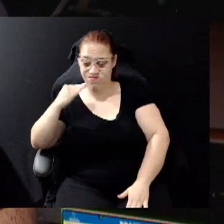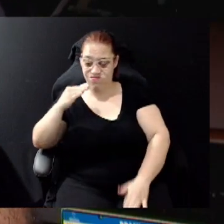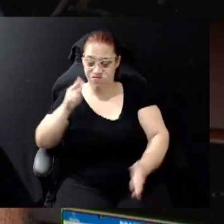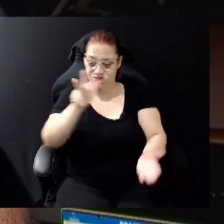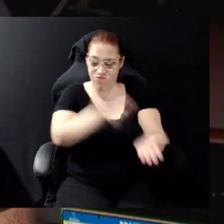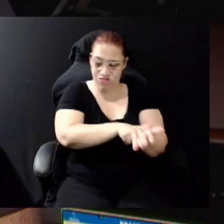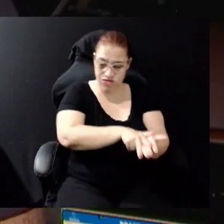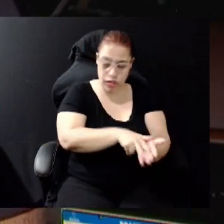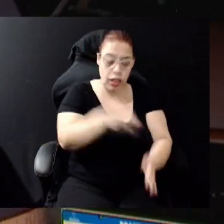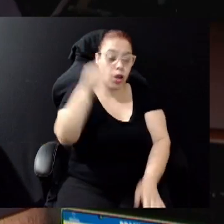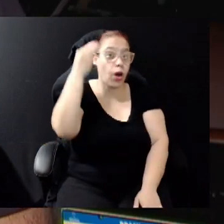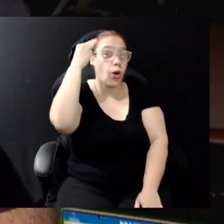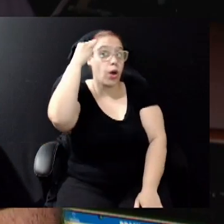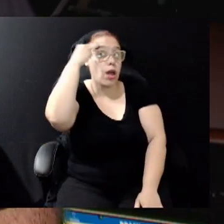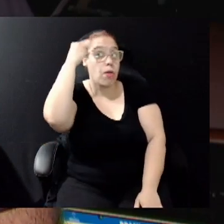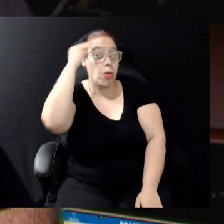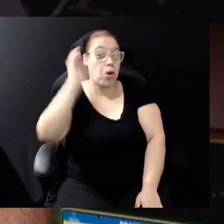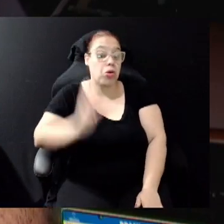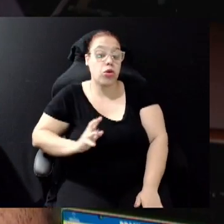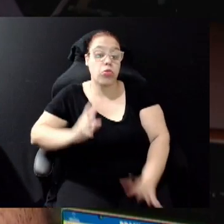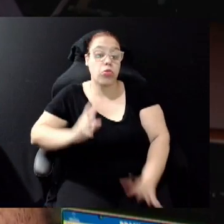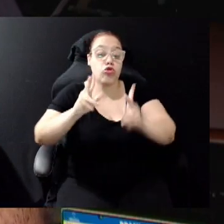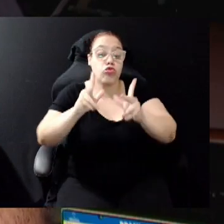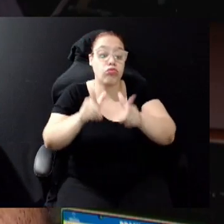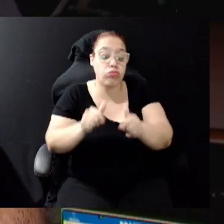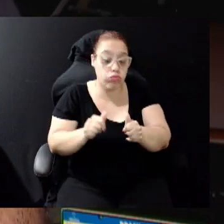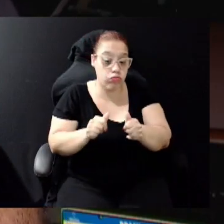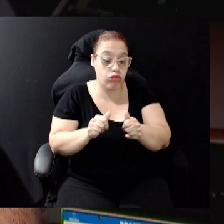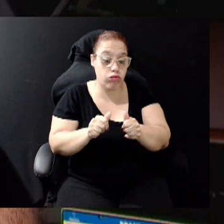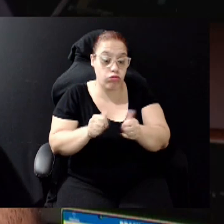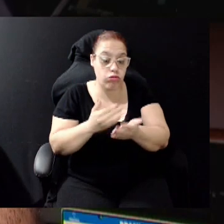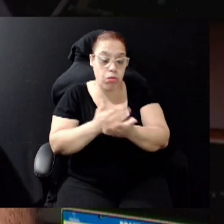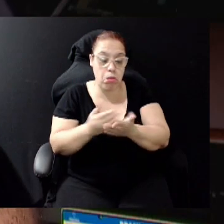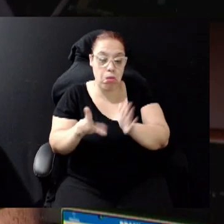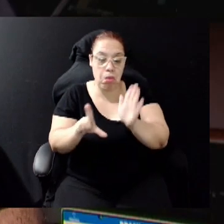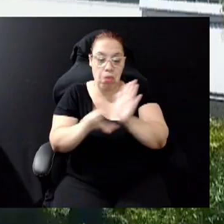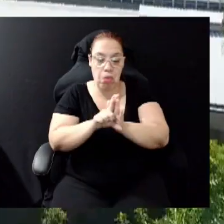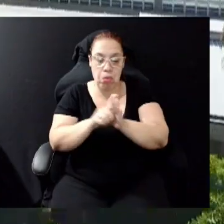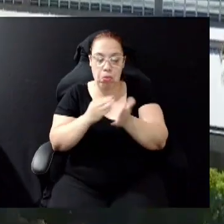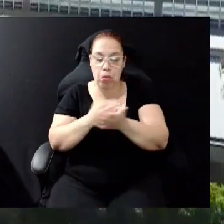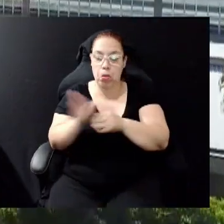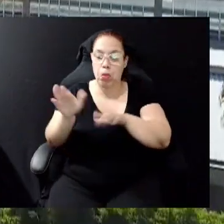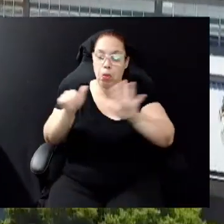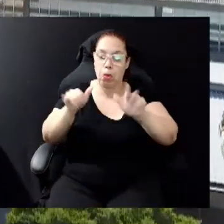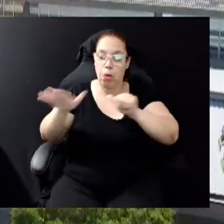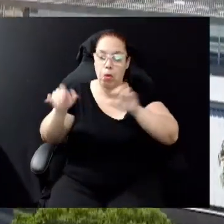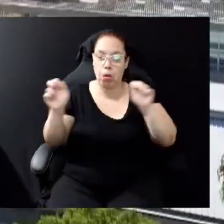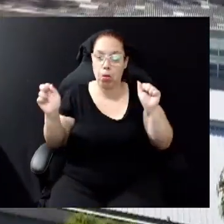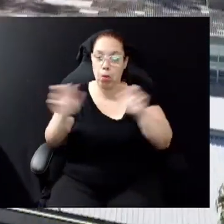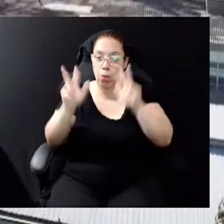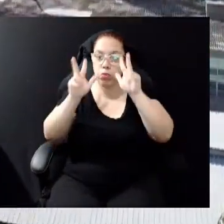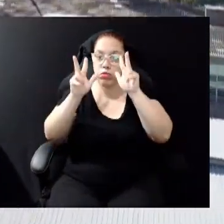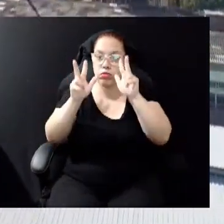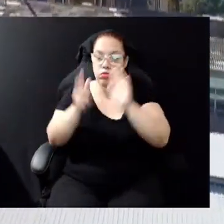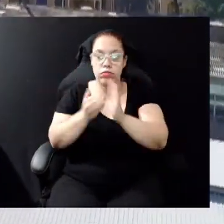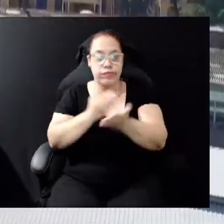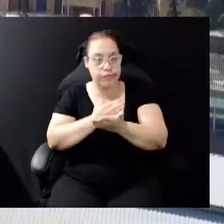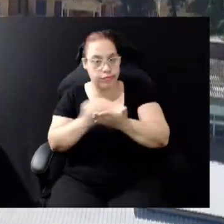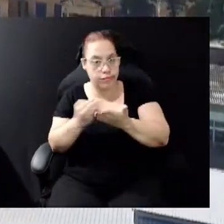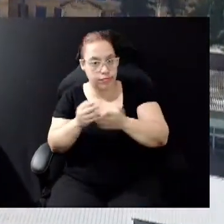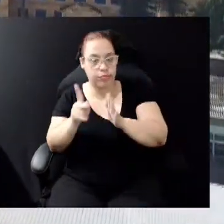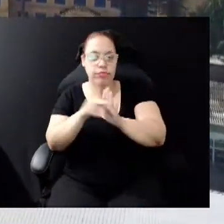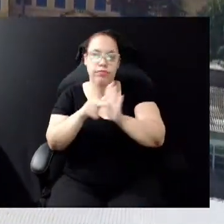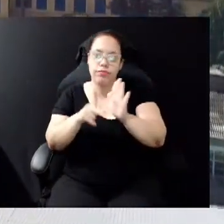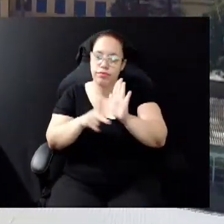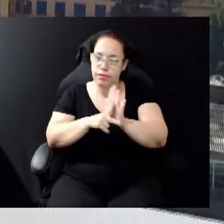memória, sobretudo, que, a partir da lei, começam a chamar mais atenção. Desde o início, o projeto tem o